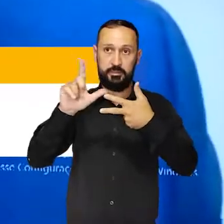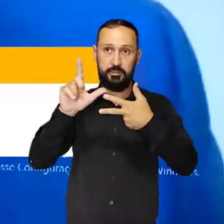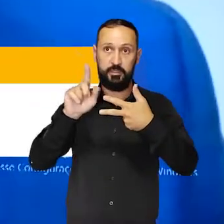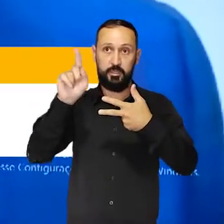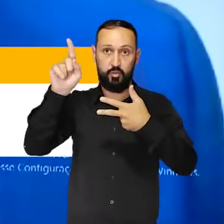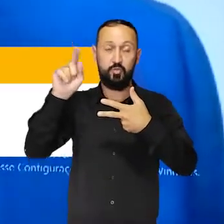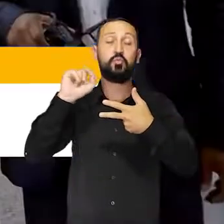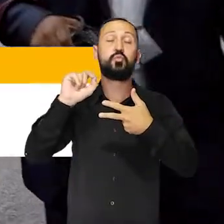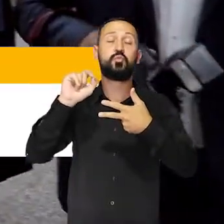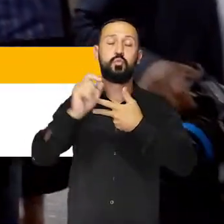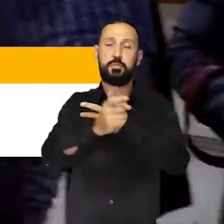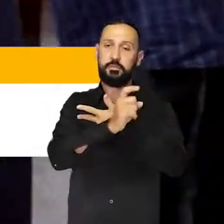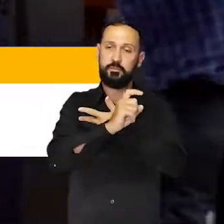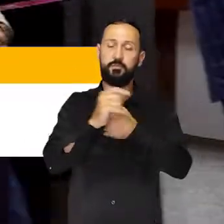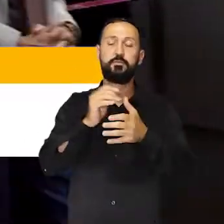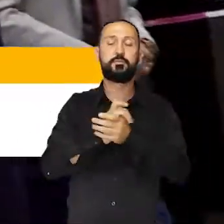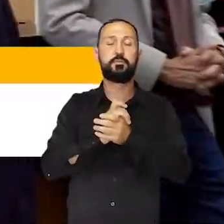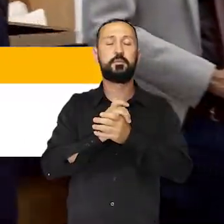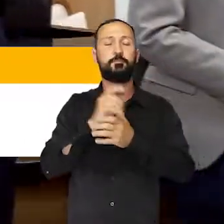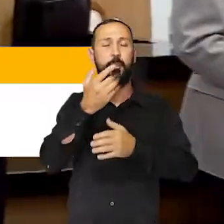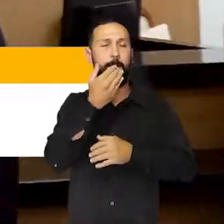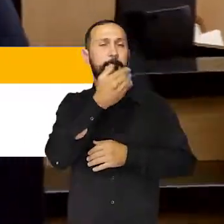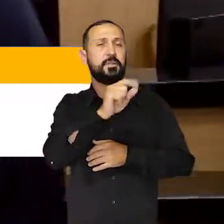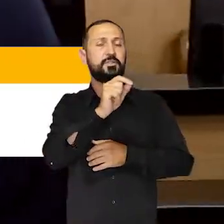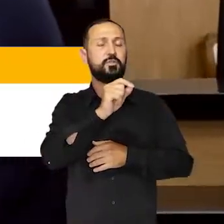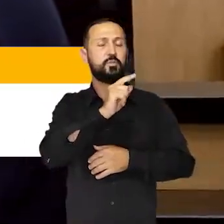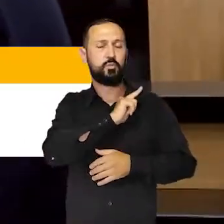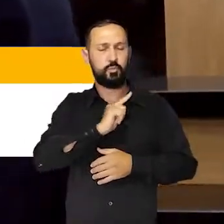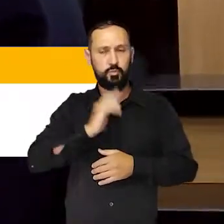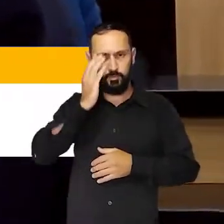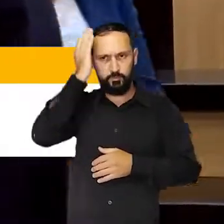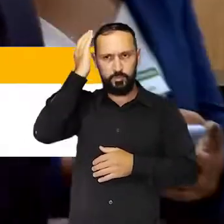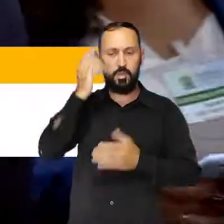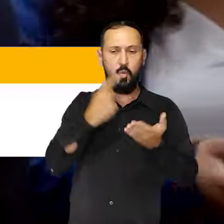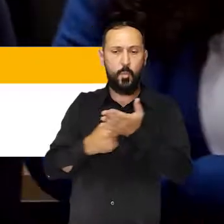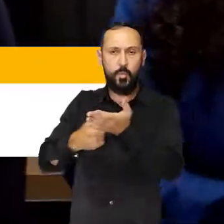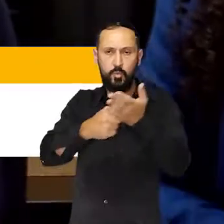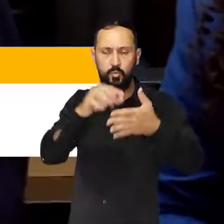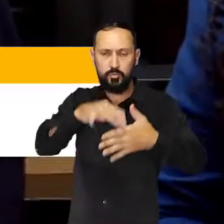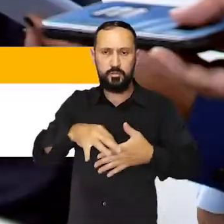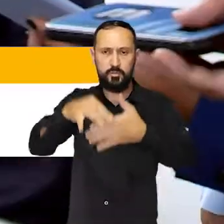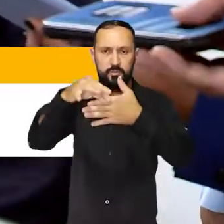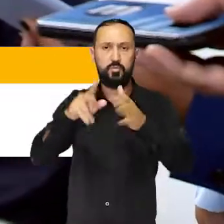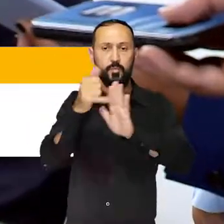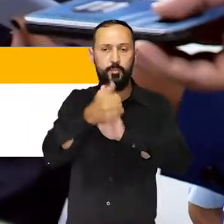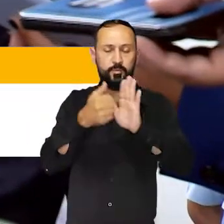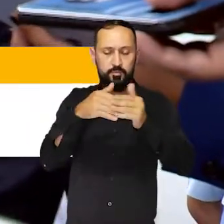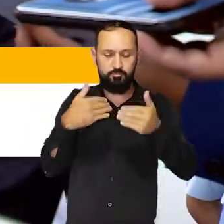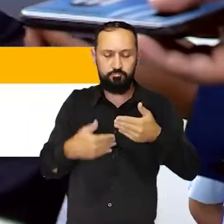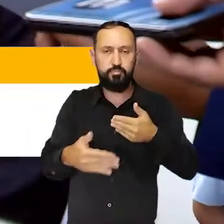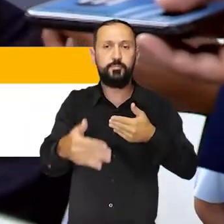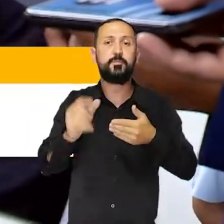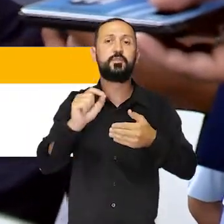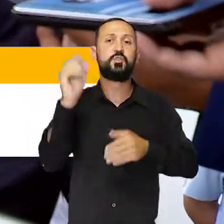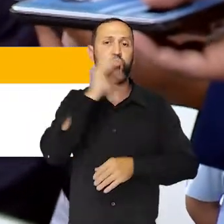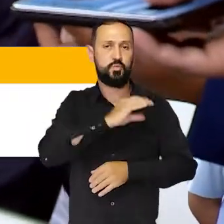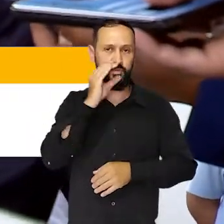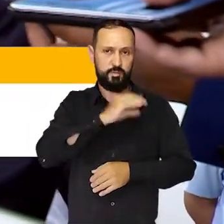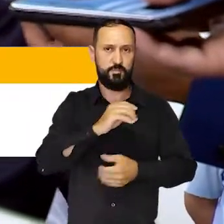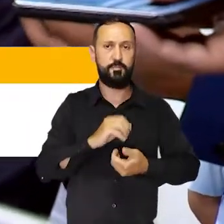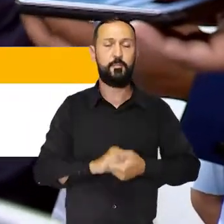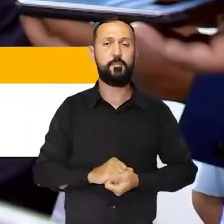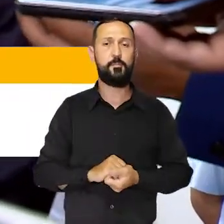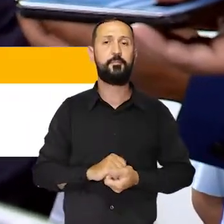do executivo Estadual a pedido do governador Reinaldo Azambuja e por acordo de lideranças os projetos estão tramitando